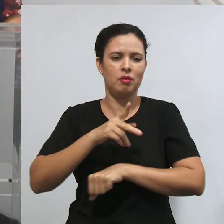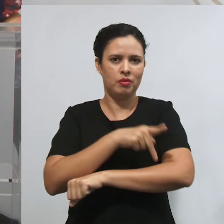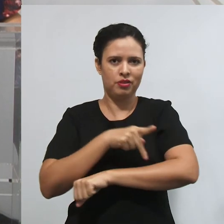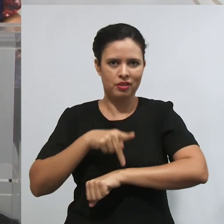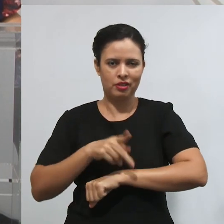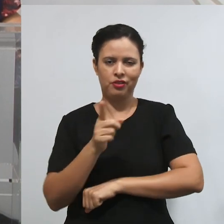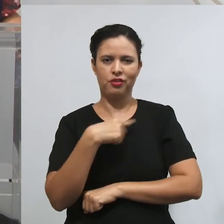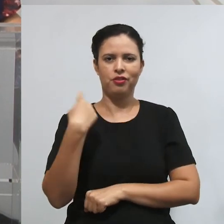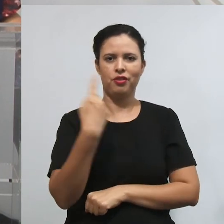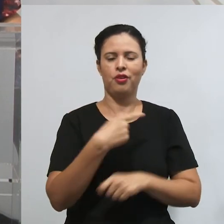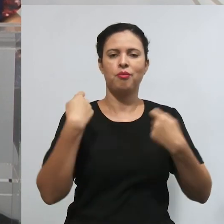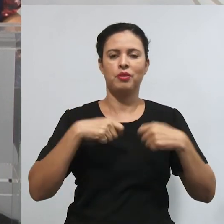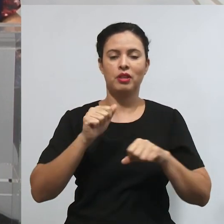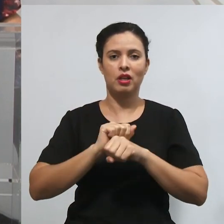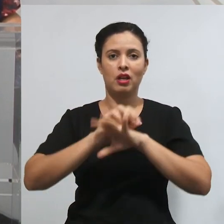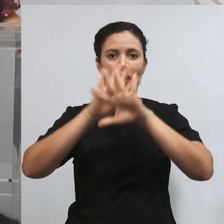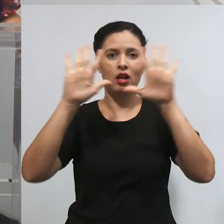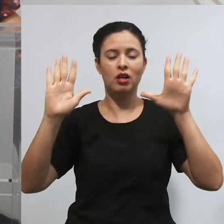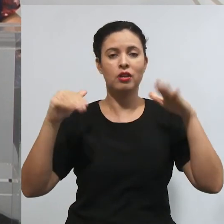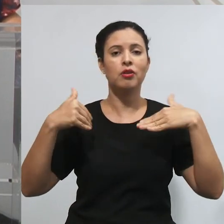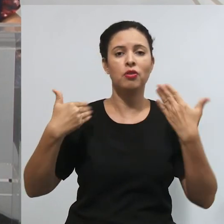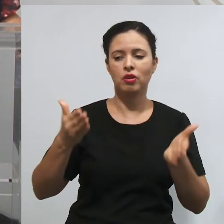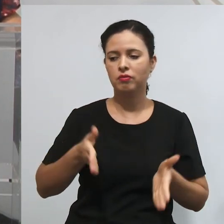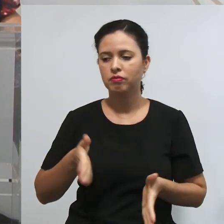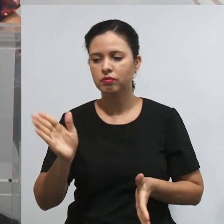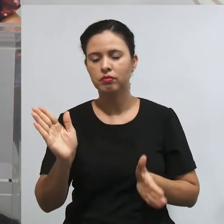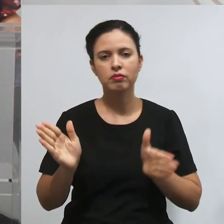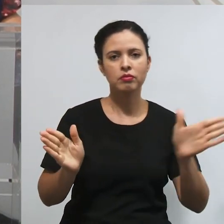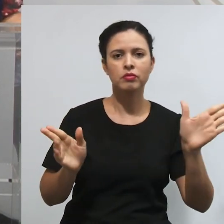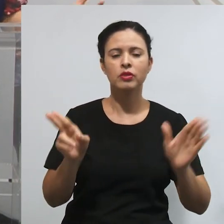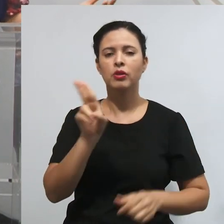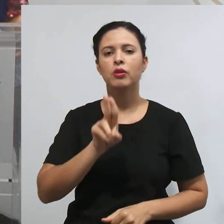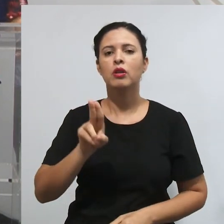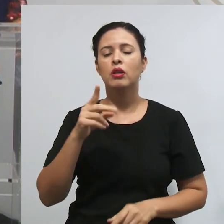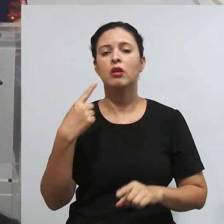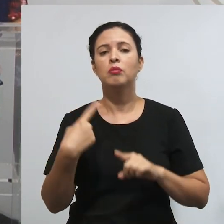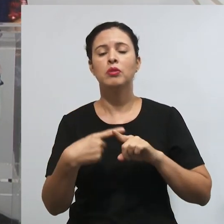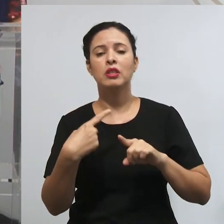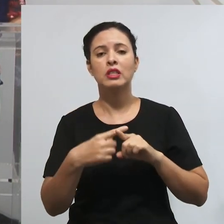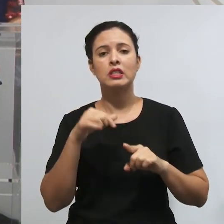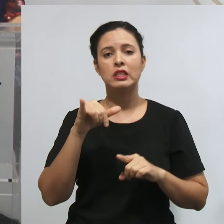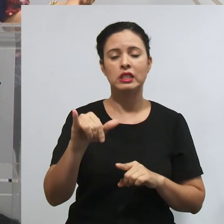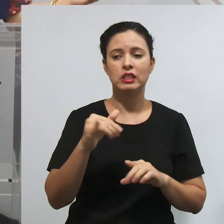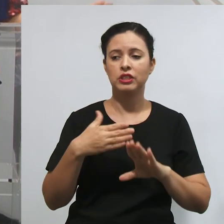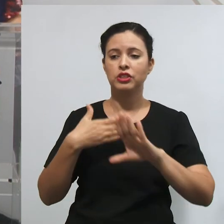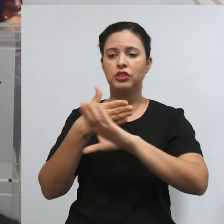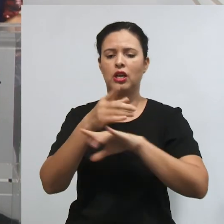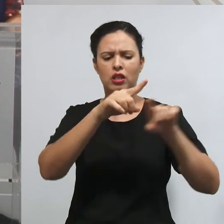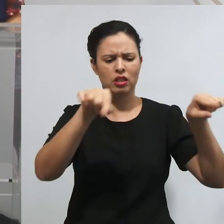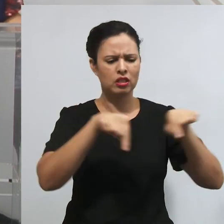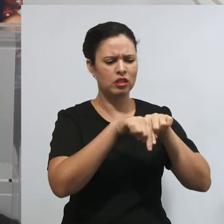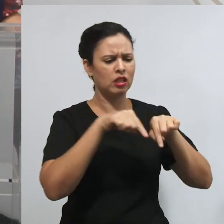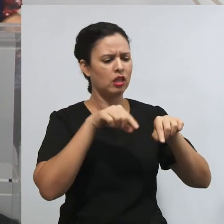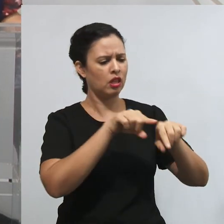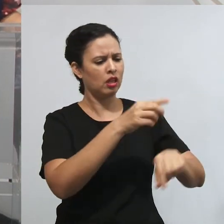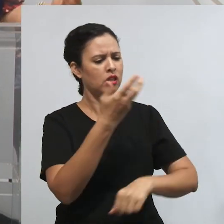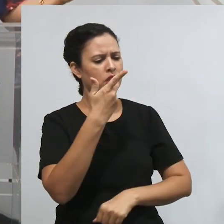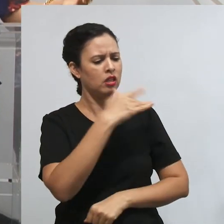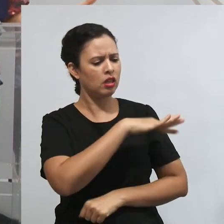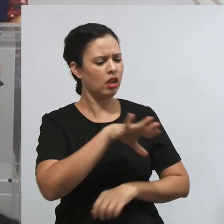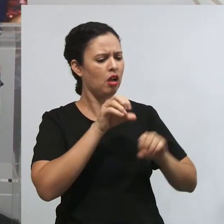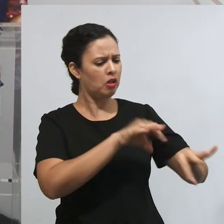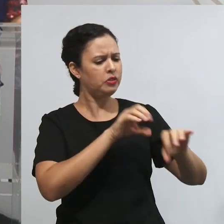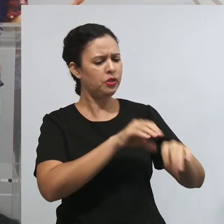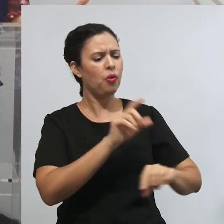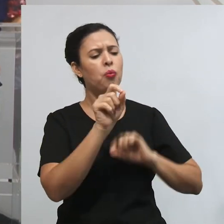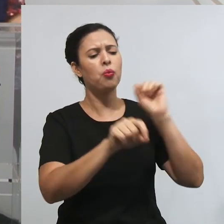gente precisa ter bem claro qual caminho a gente vai tomar. Porque senão a gente chega lá na sala de aula e vai dizer o que eu devo fazer, o que eu